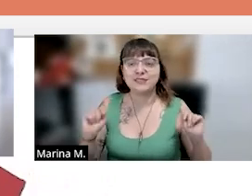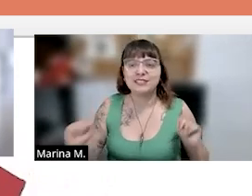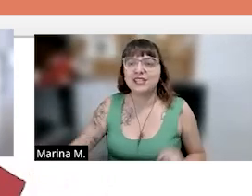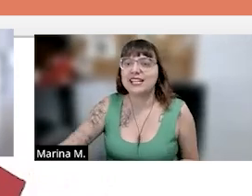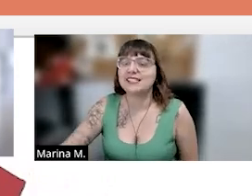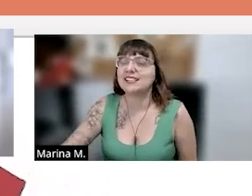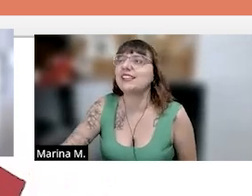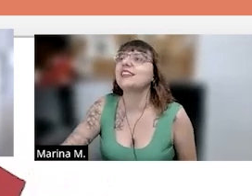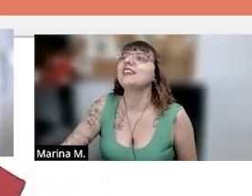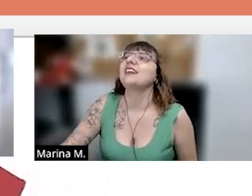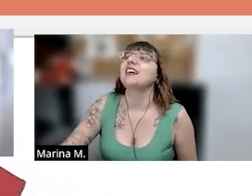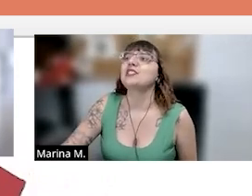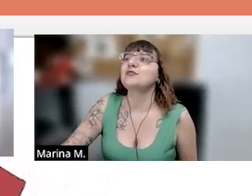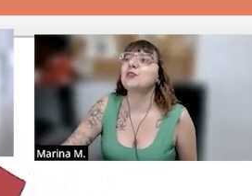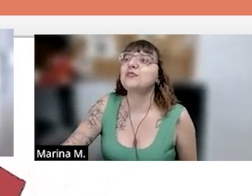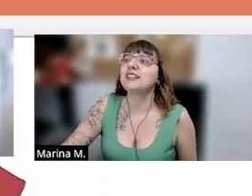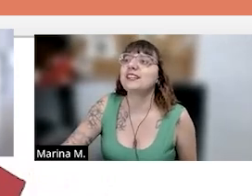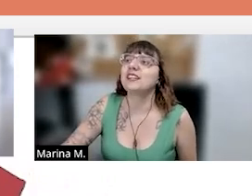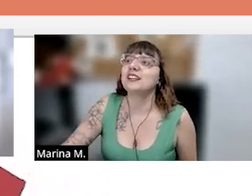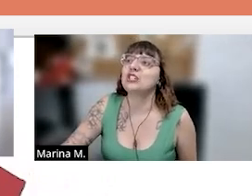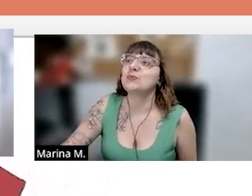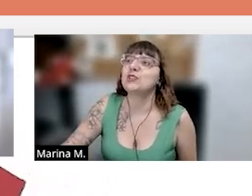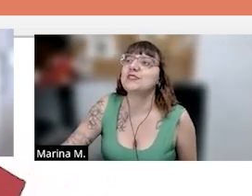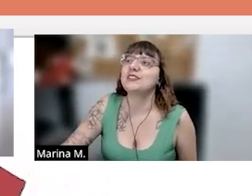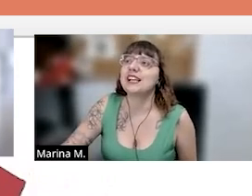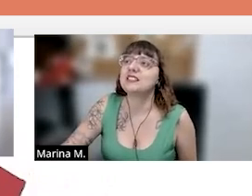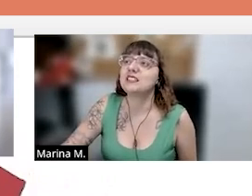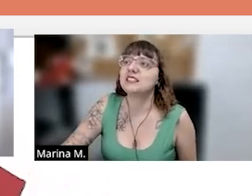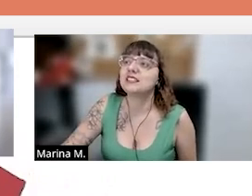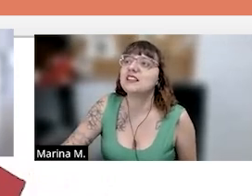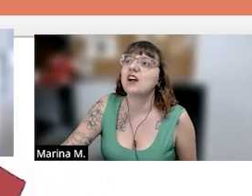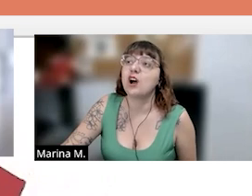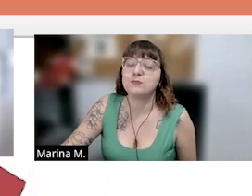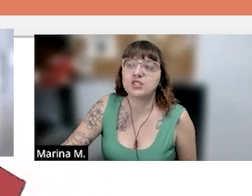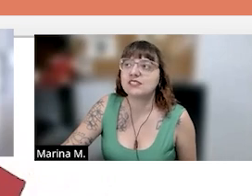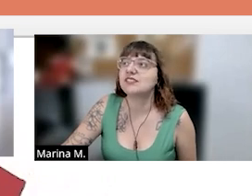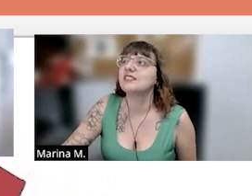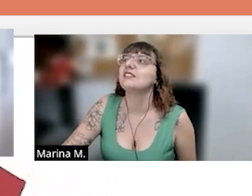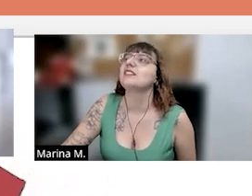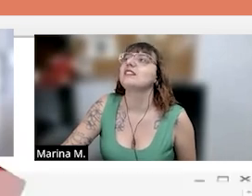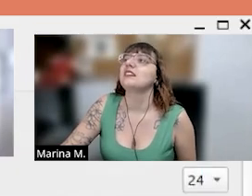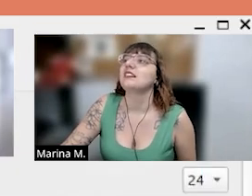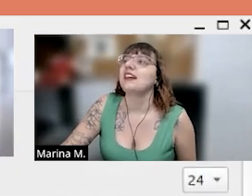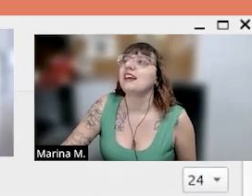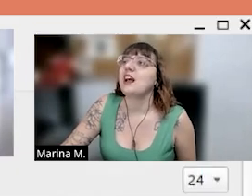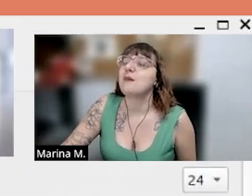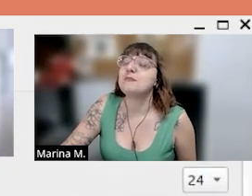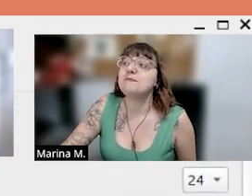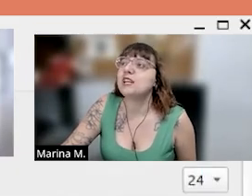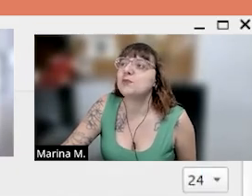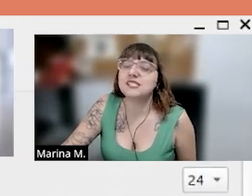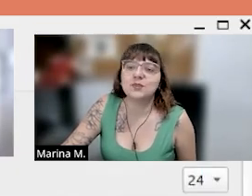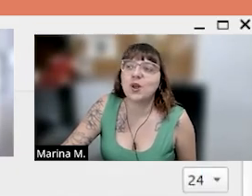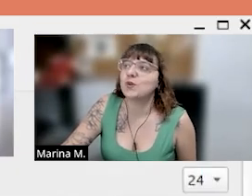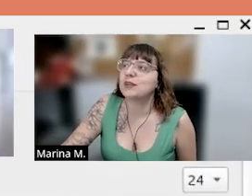ter que ficar falando inglês aqui. A gente pode vir aqui, a gente pode vir em Settings, Options. A